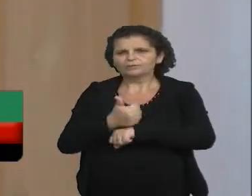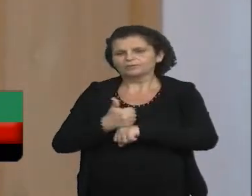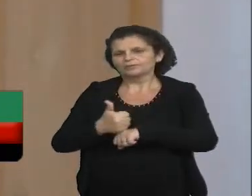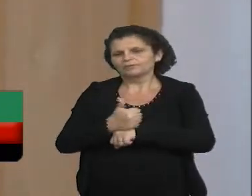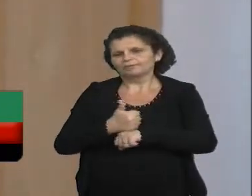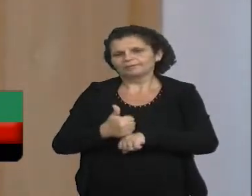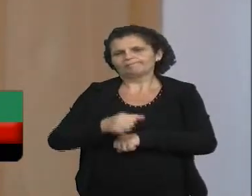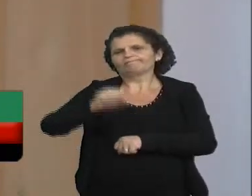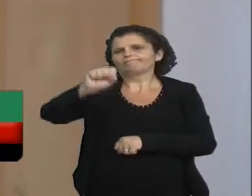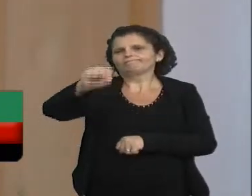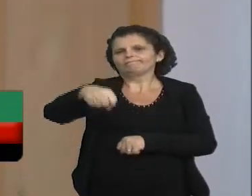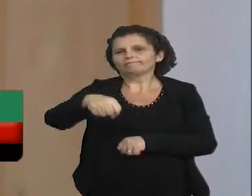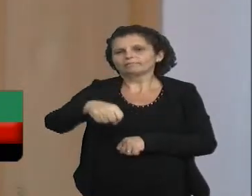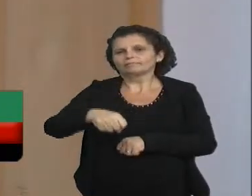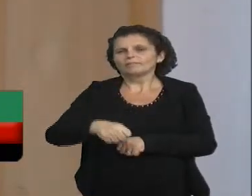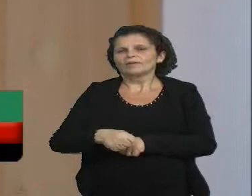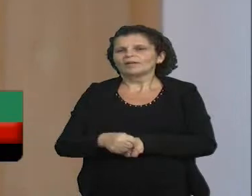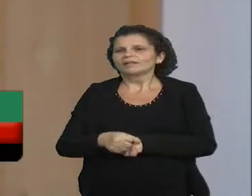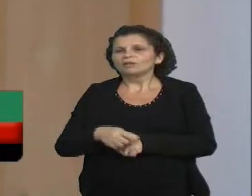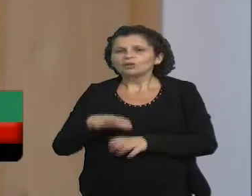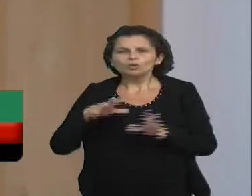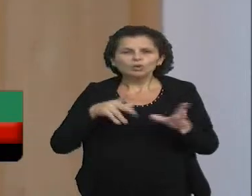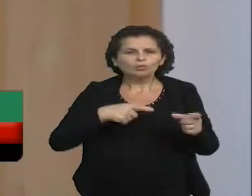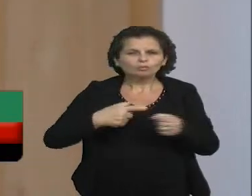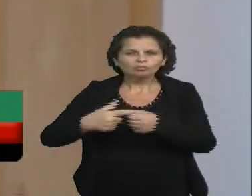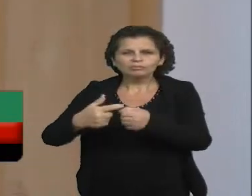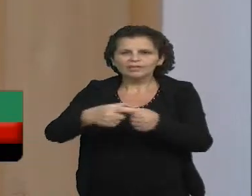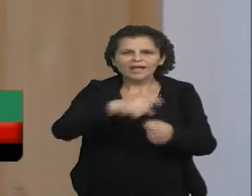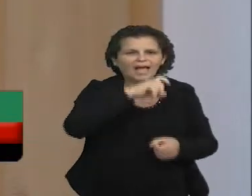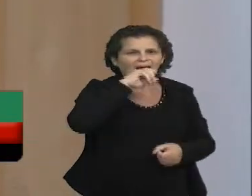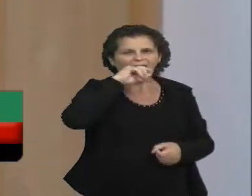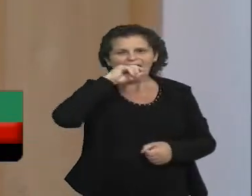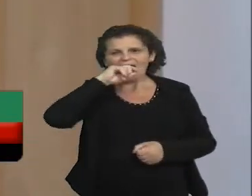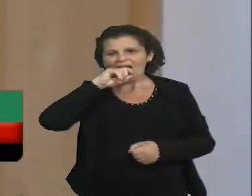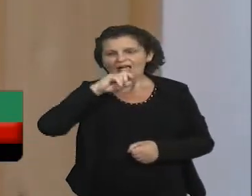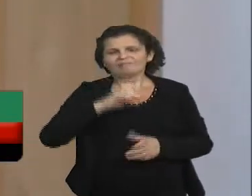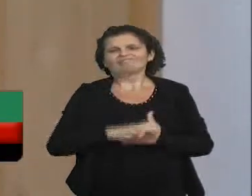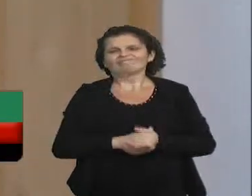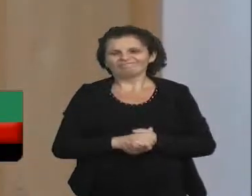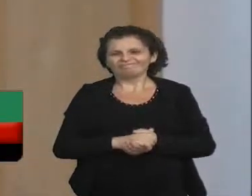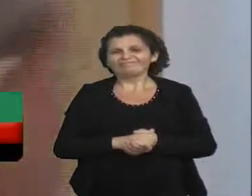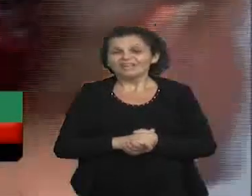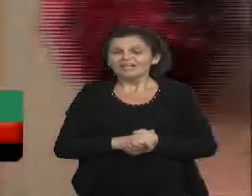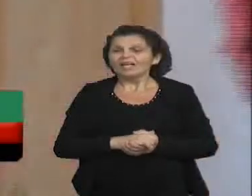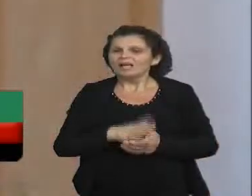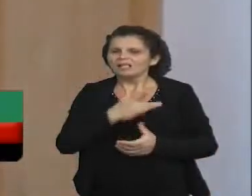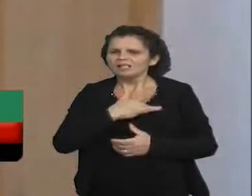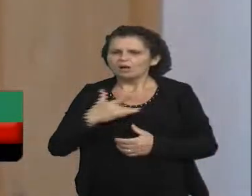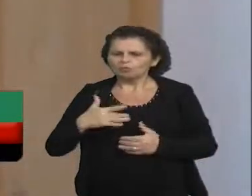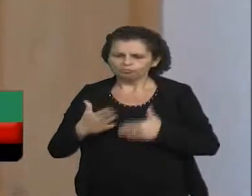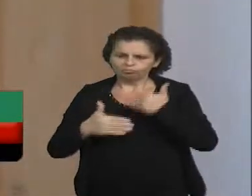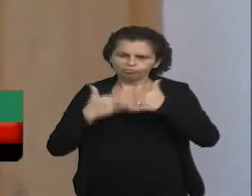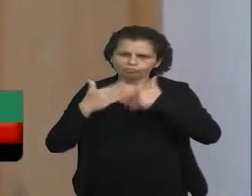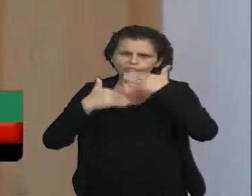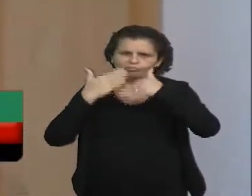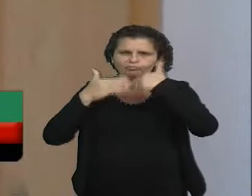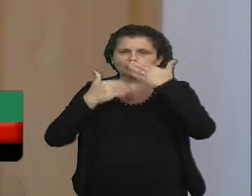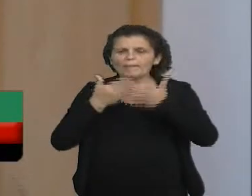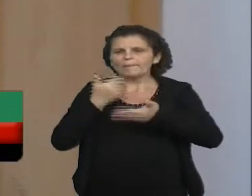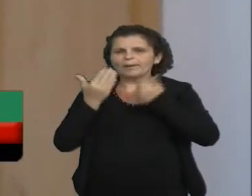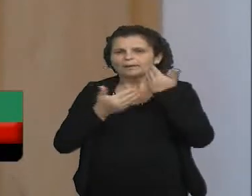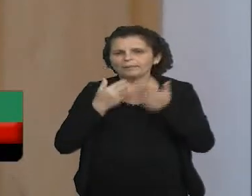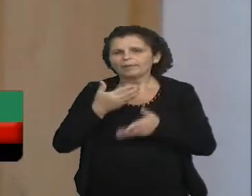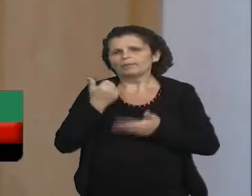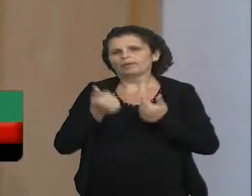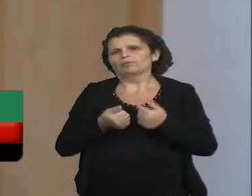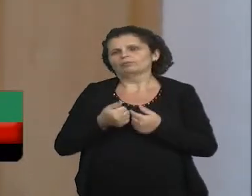profissionais que causam inveja em toda a região. E, se Deus quiser, a saúde ela vai cada vez andar